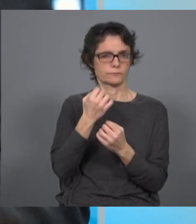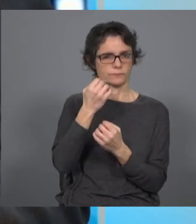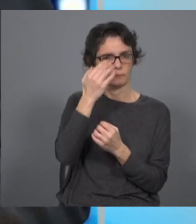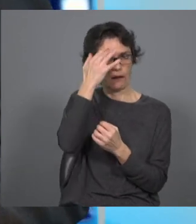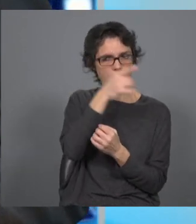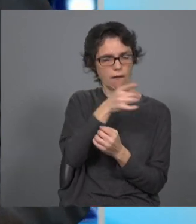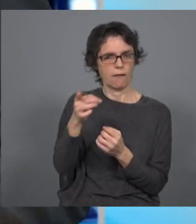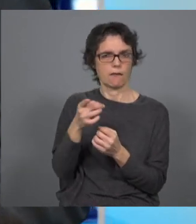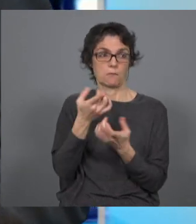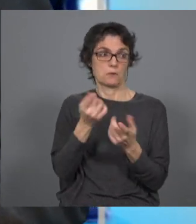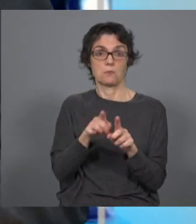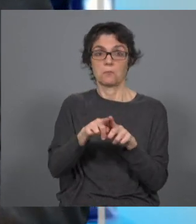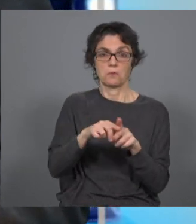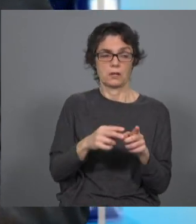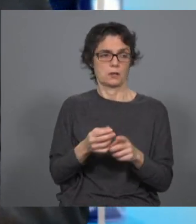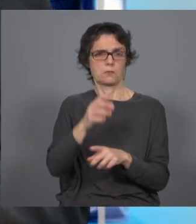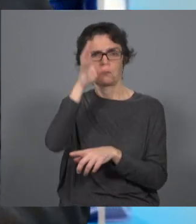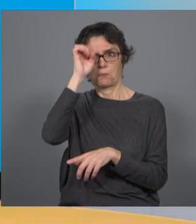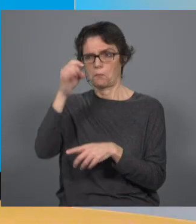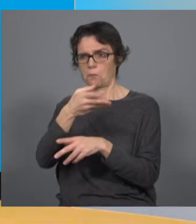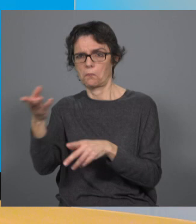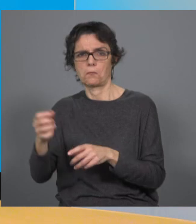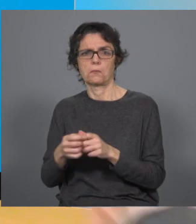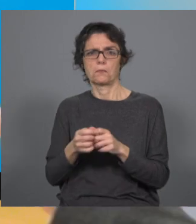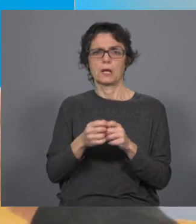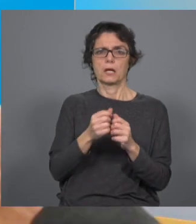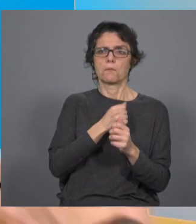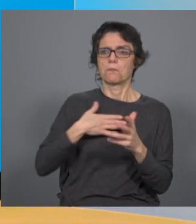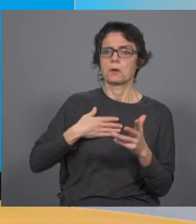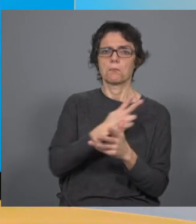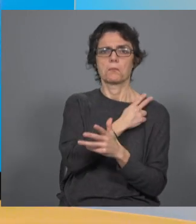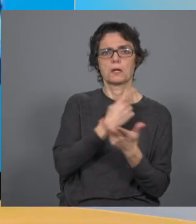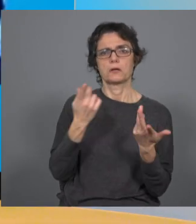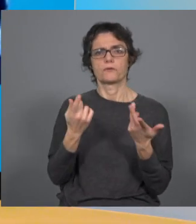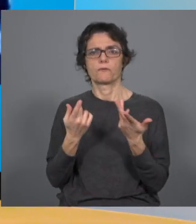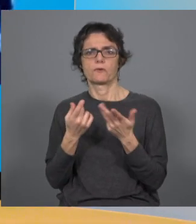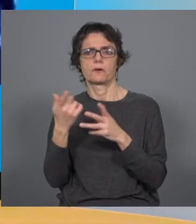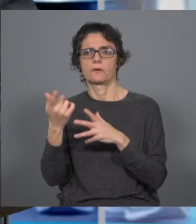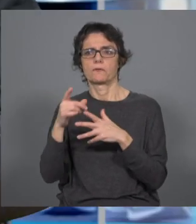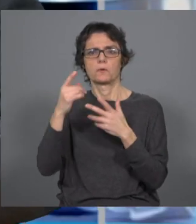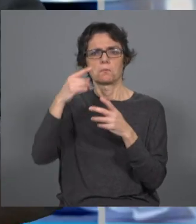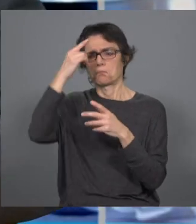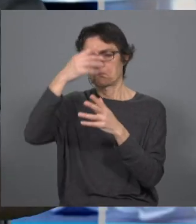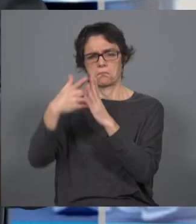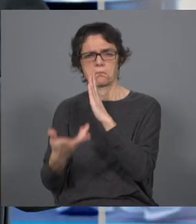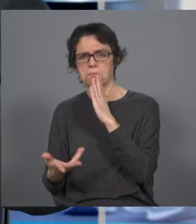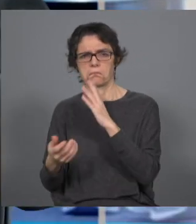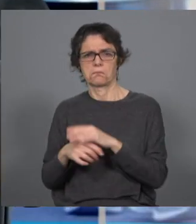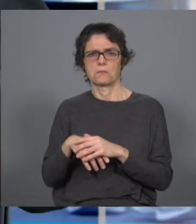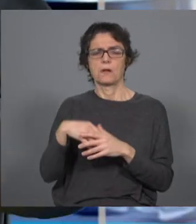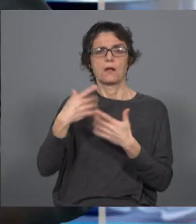deste mundo, os padres, os bispos. É por isso que nós vemos muitas vezes nesses cortejos de carnaval